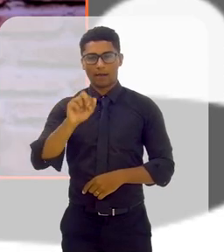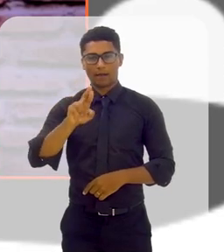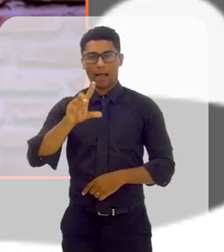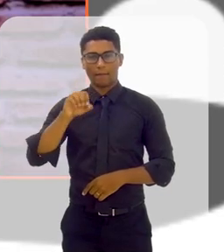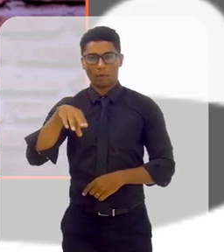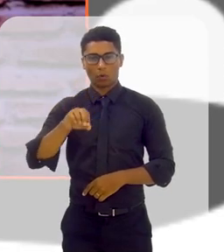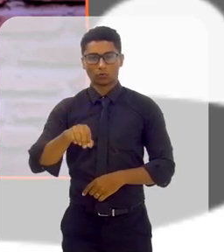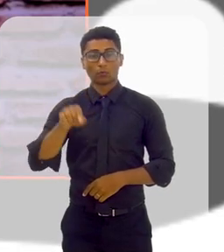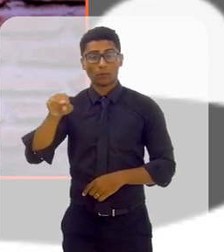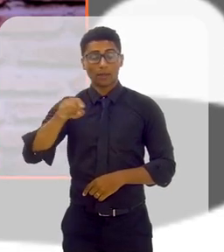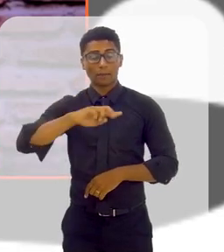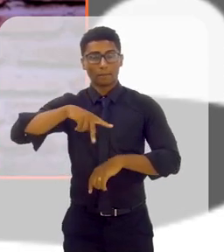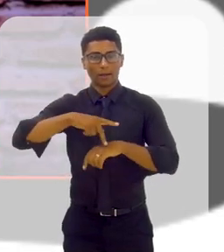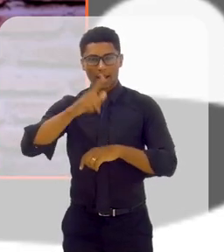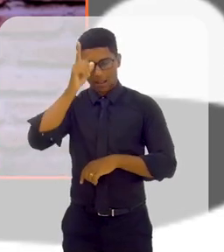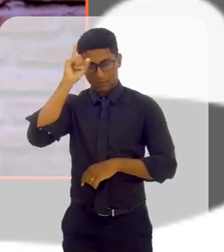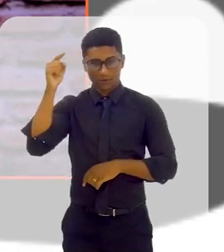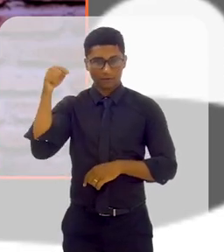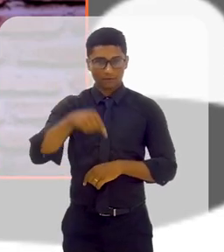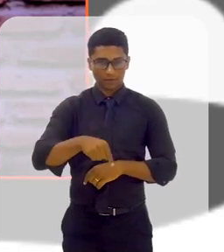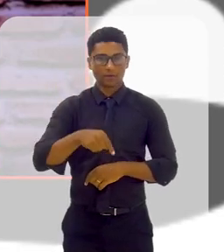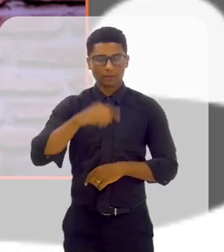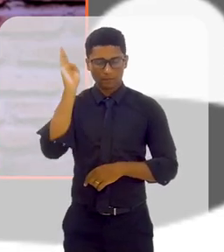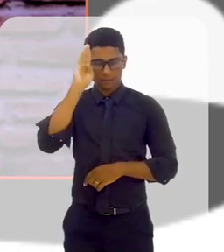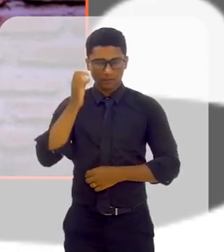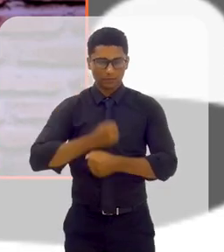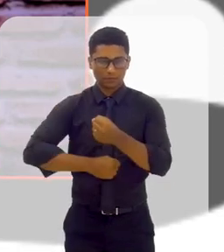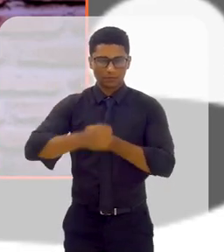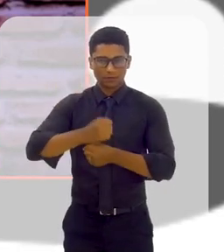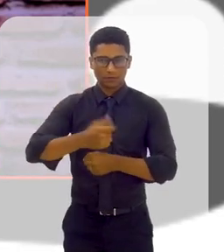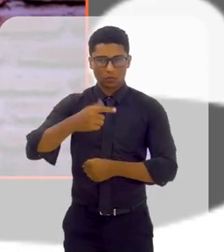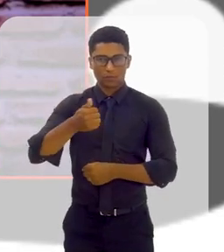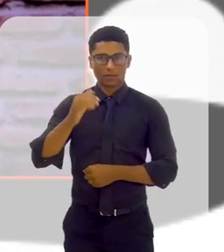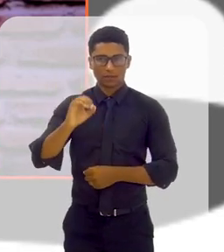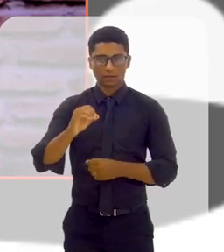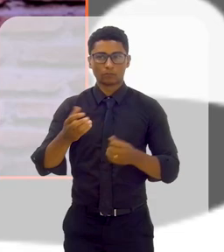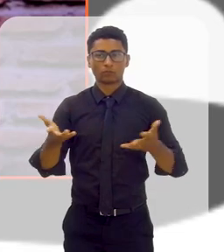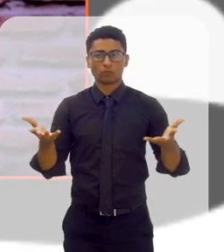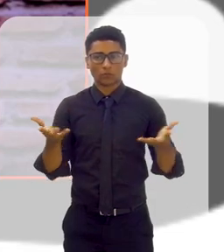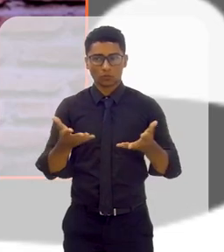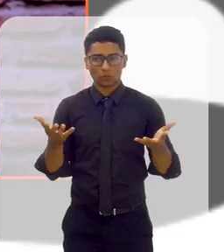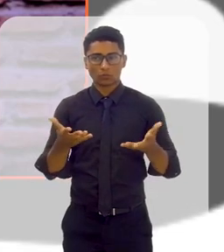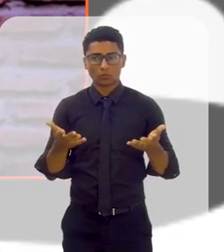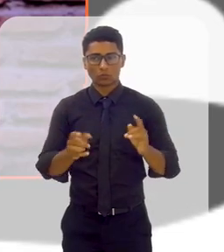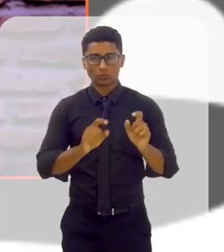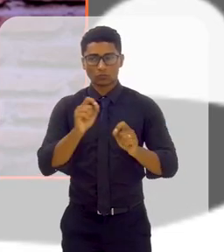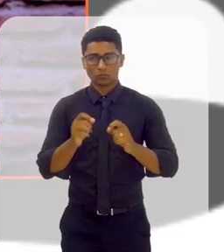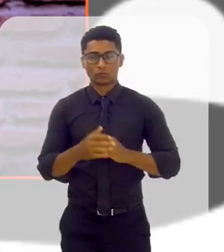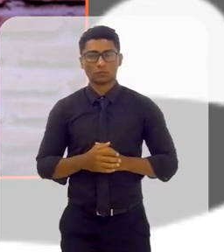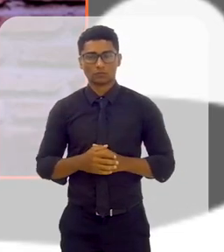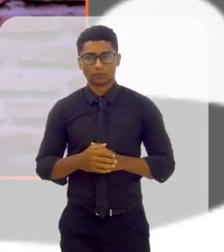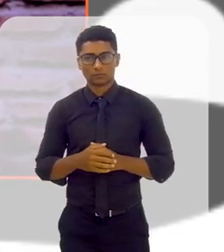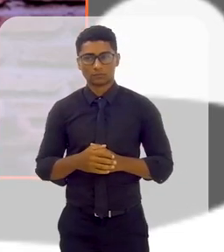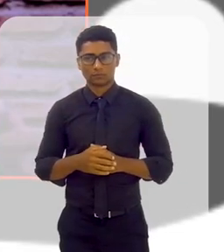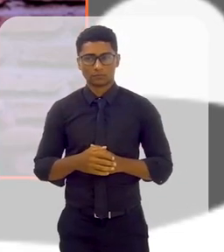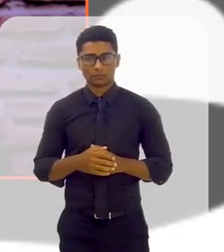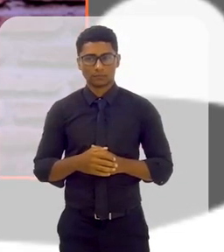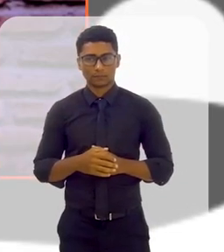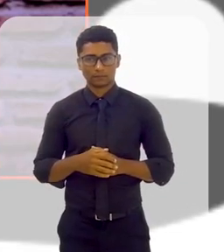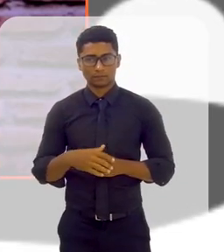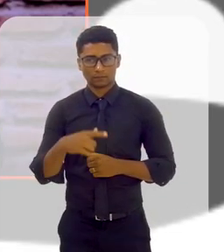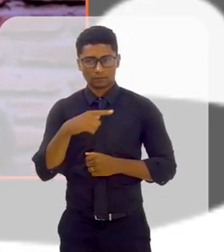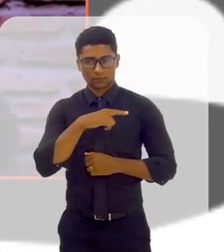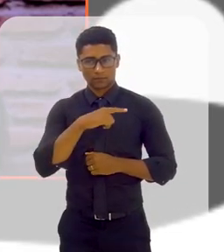dele ele é um alemão veio para o Brasil em 2010 quanto nós nos encontramos e trabalhamos juntos hoje nós somos temos três